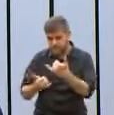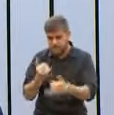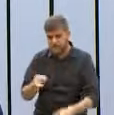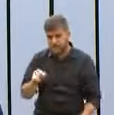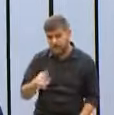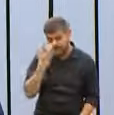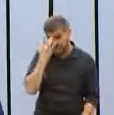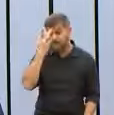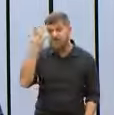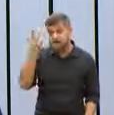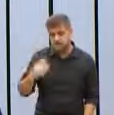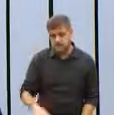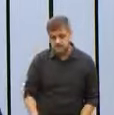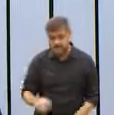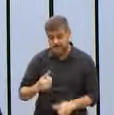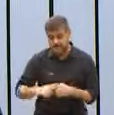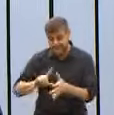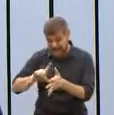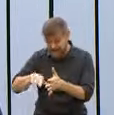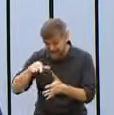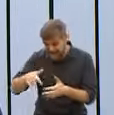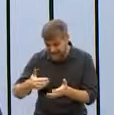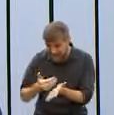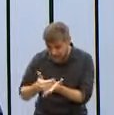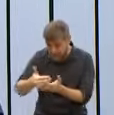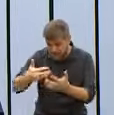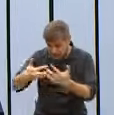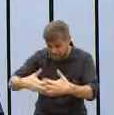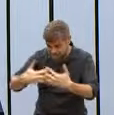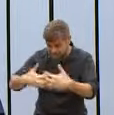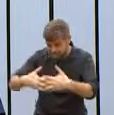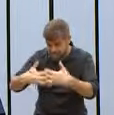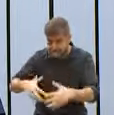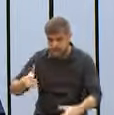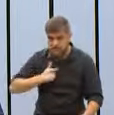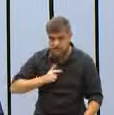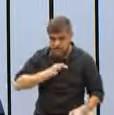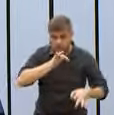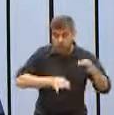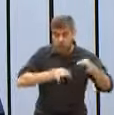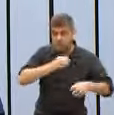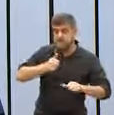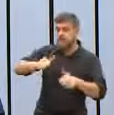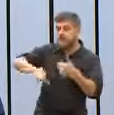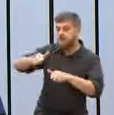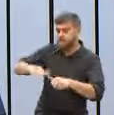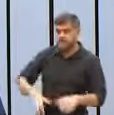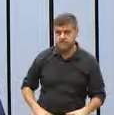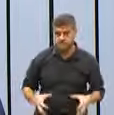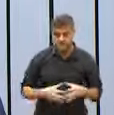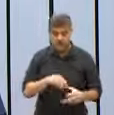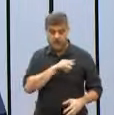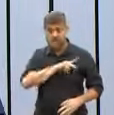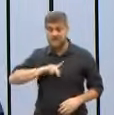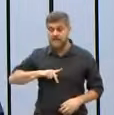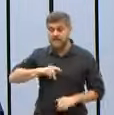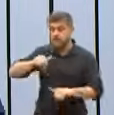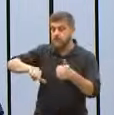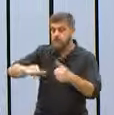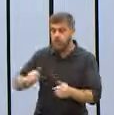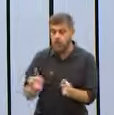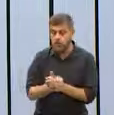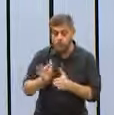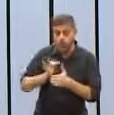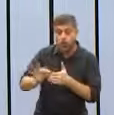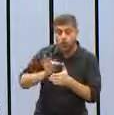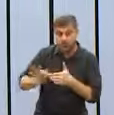parte mais fácil, porque a partir do momento que ela começar a operar, ela está sob o crivo do Judiciário, ela está sob o crivo do Ministério Público, Conselho